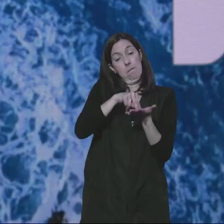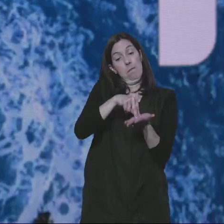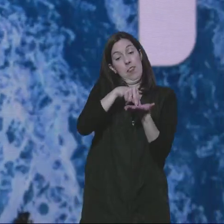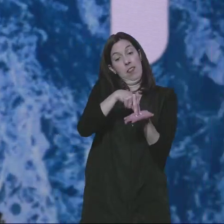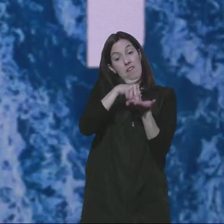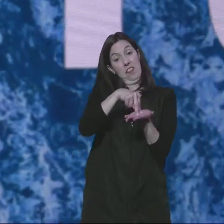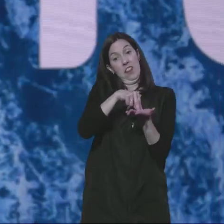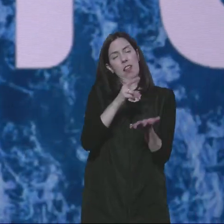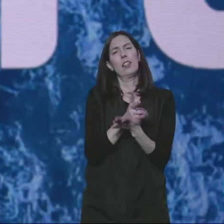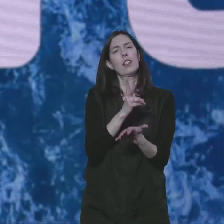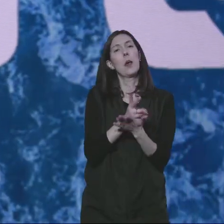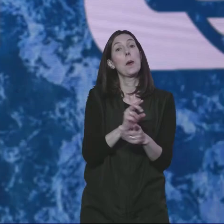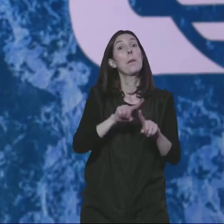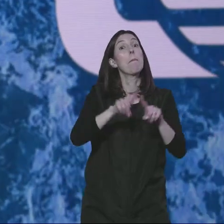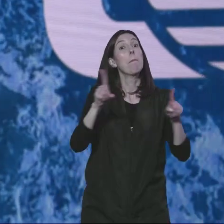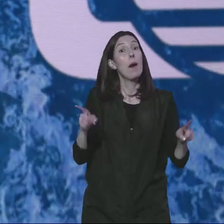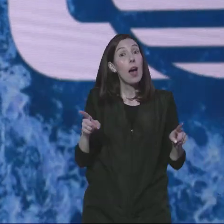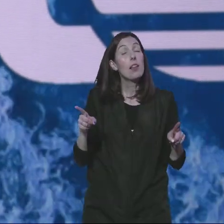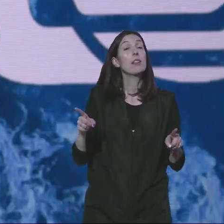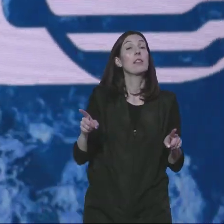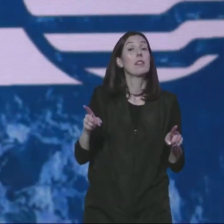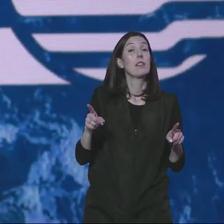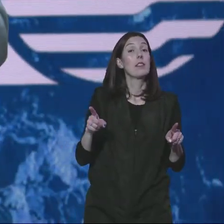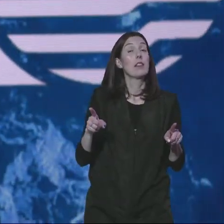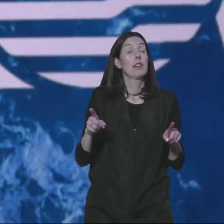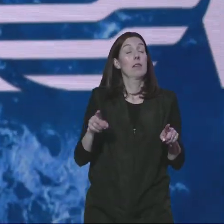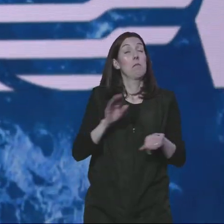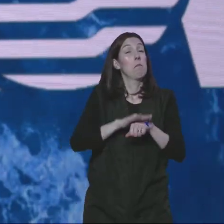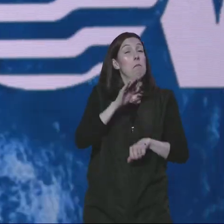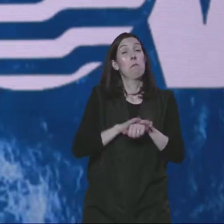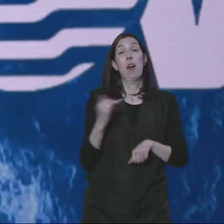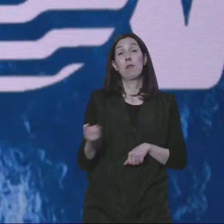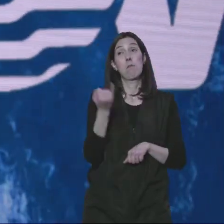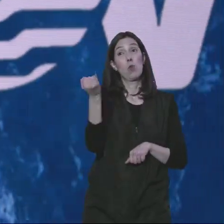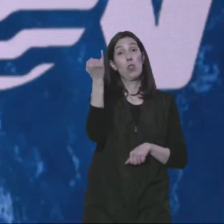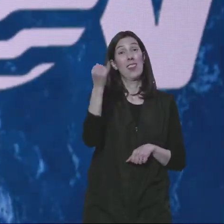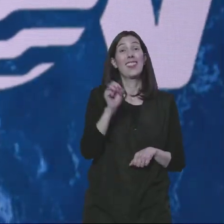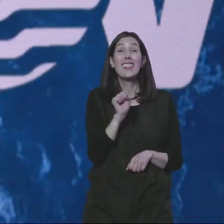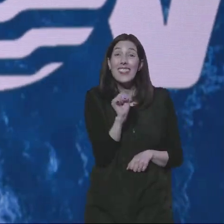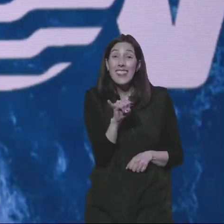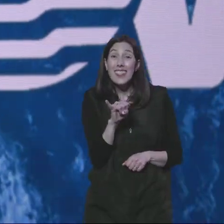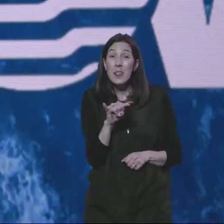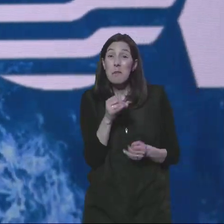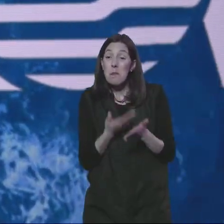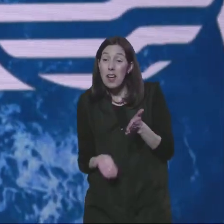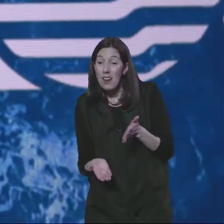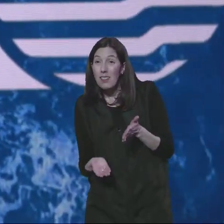pé, mas é o quanto ele consegue se levantar quando ele cai.